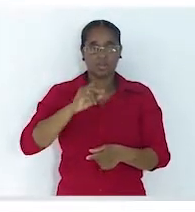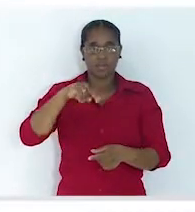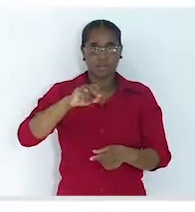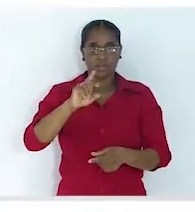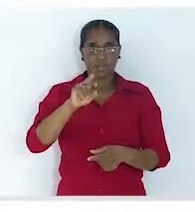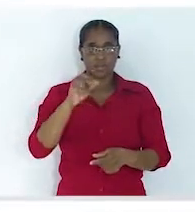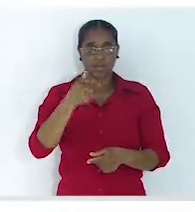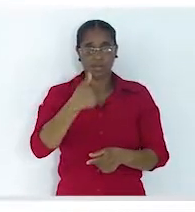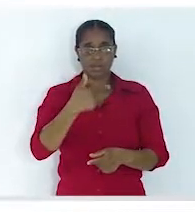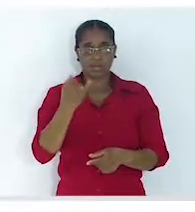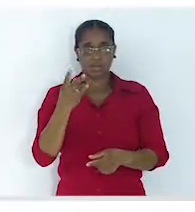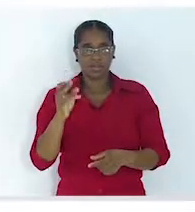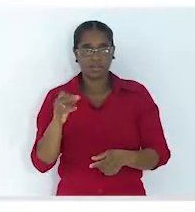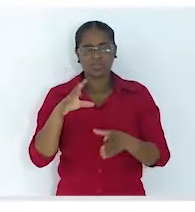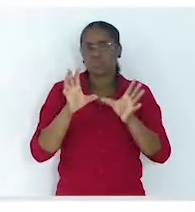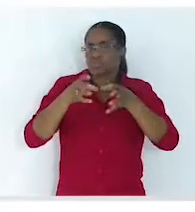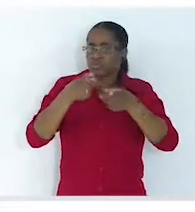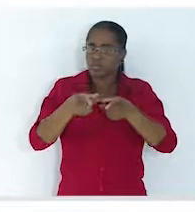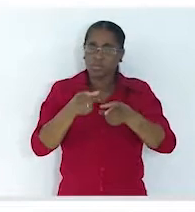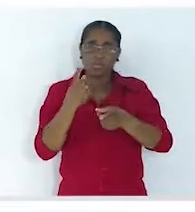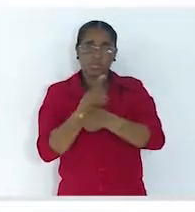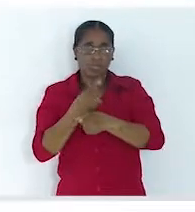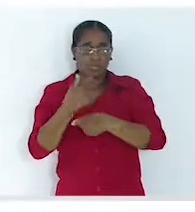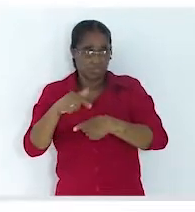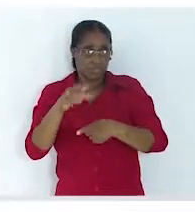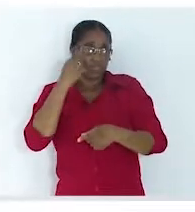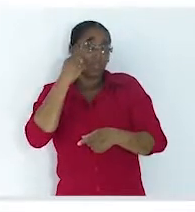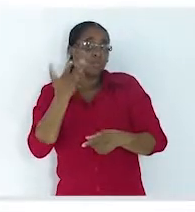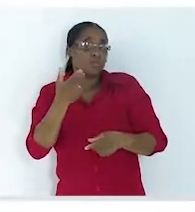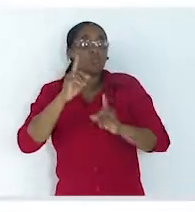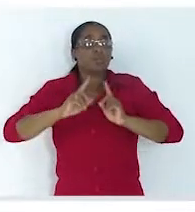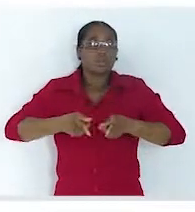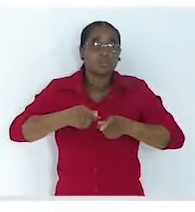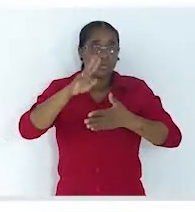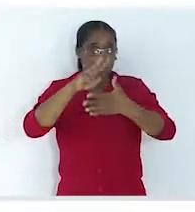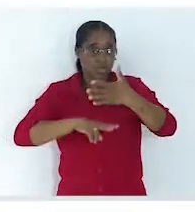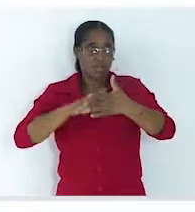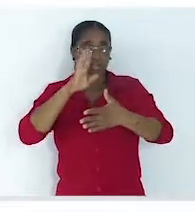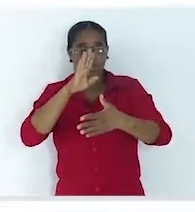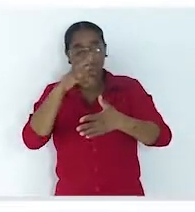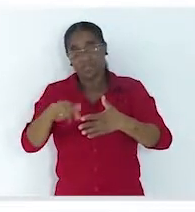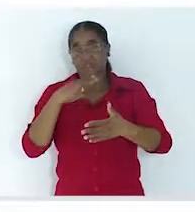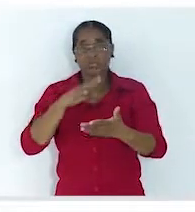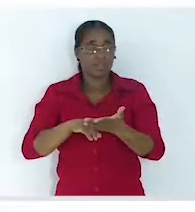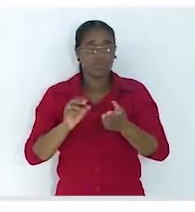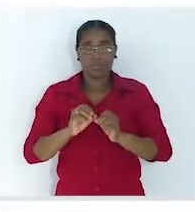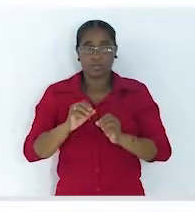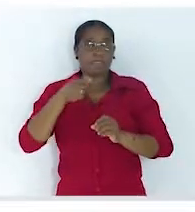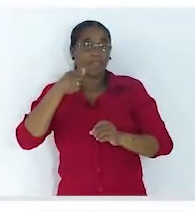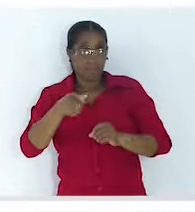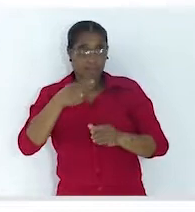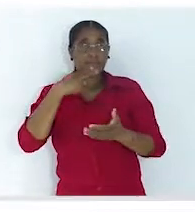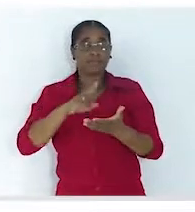e não há como começar um texto se não há uma realidade. E essa realidade é que nós chamamos